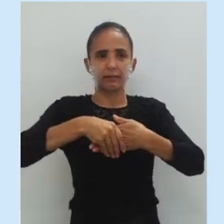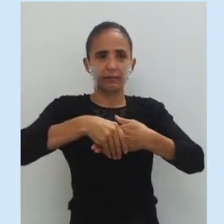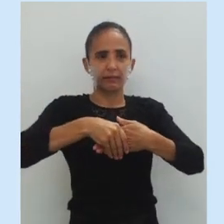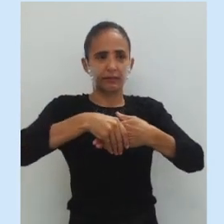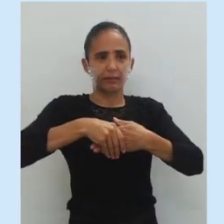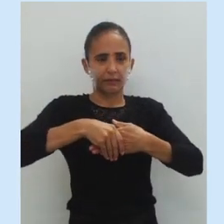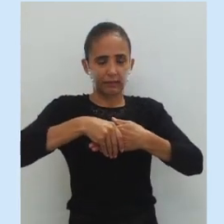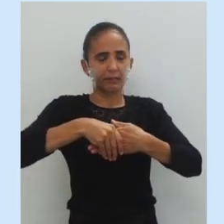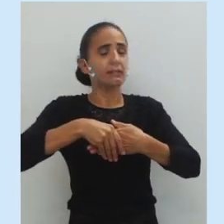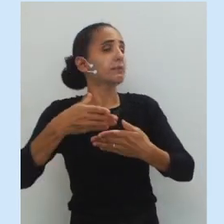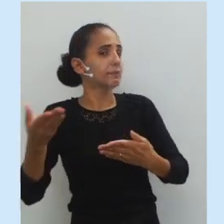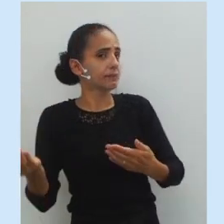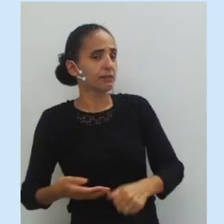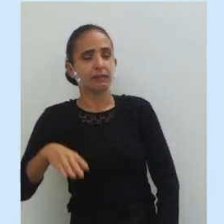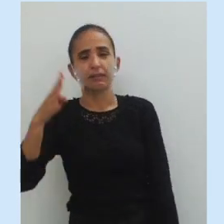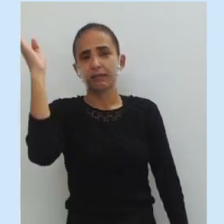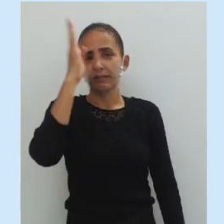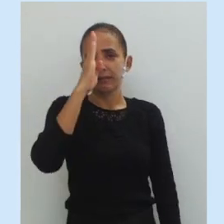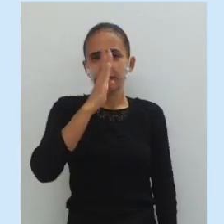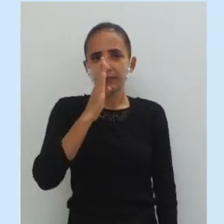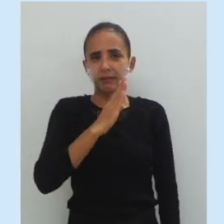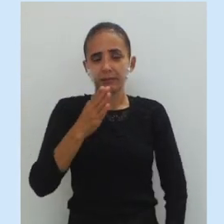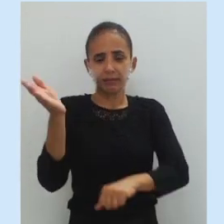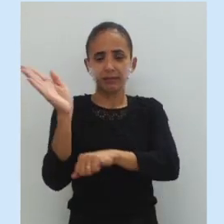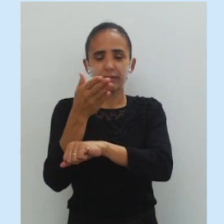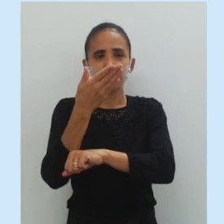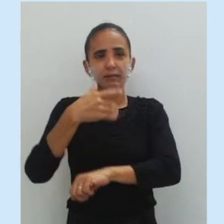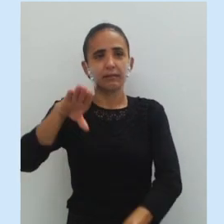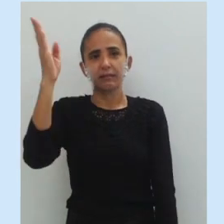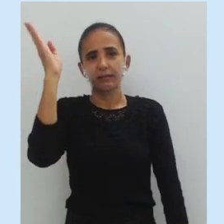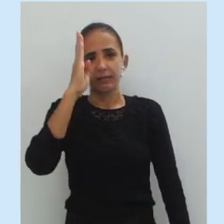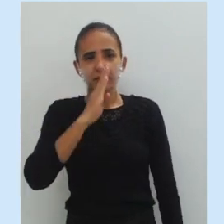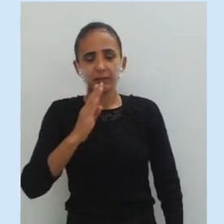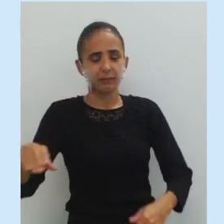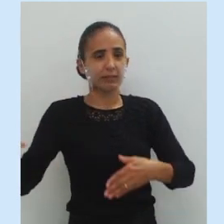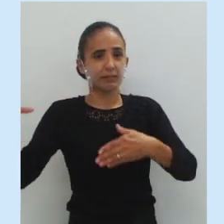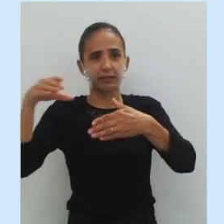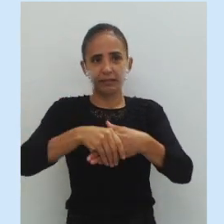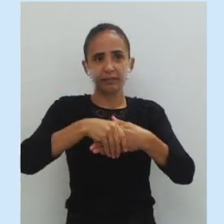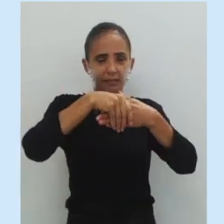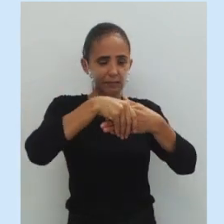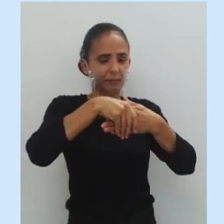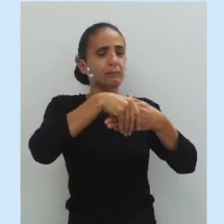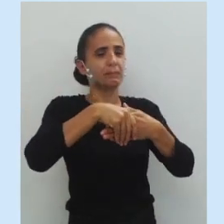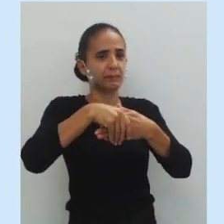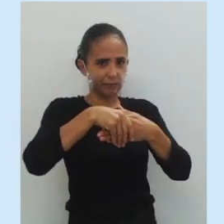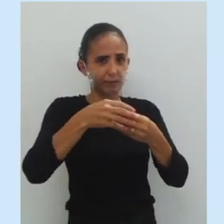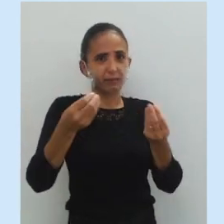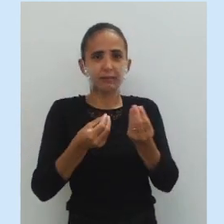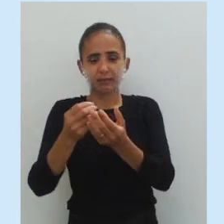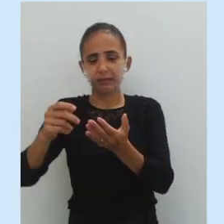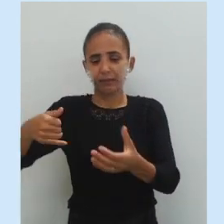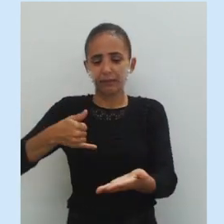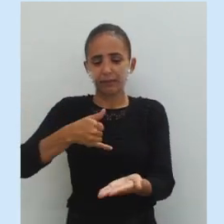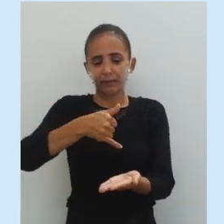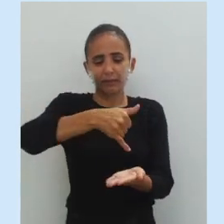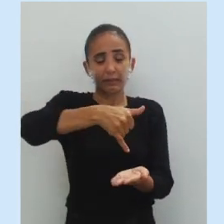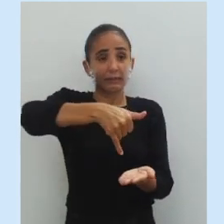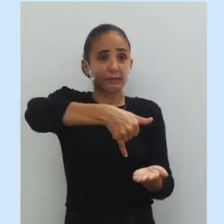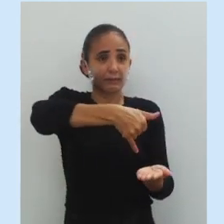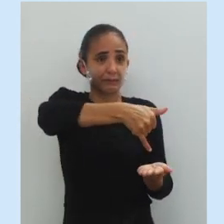bandeira ali do Brasil, apertando todo mundo. E do outro lado, o barril do